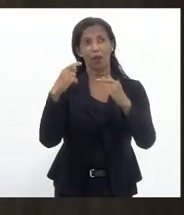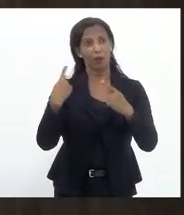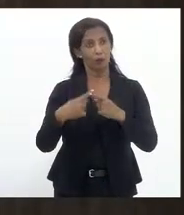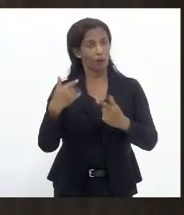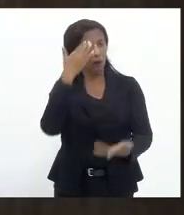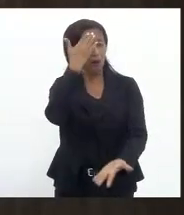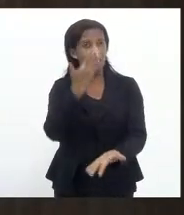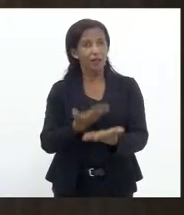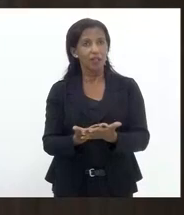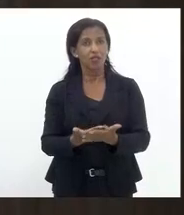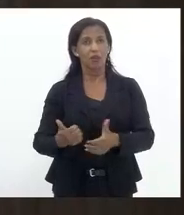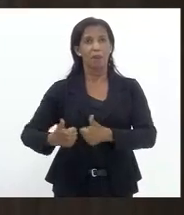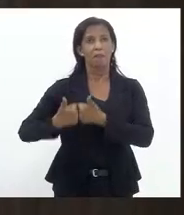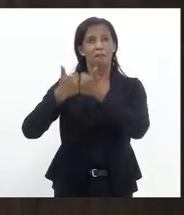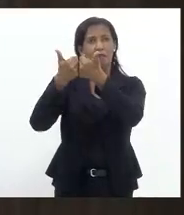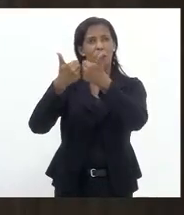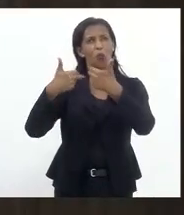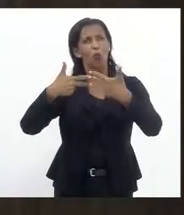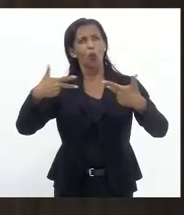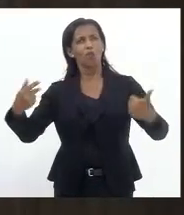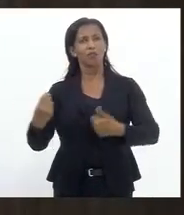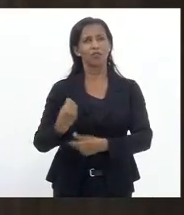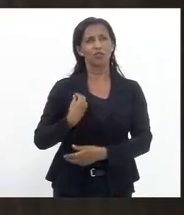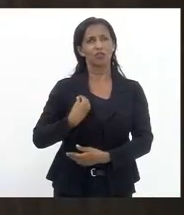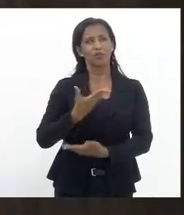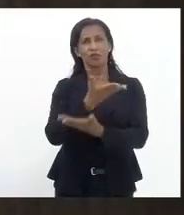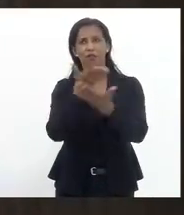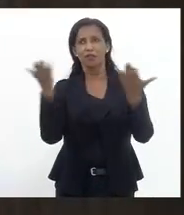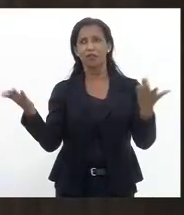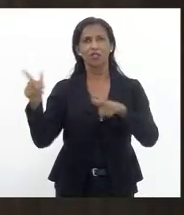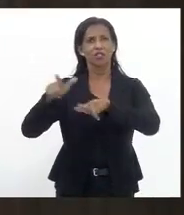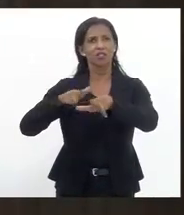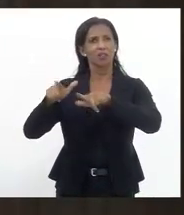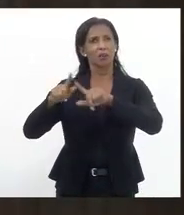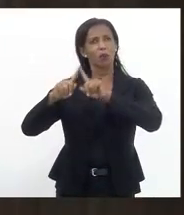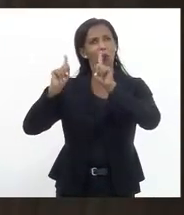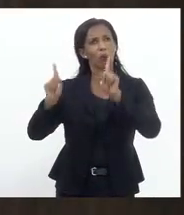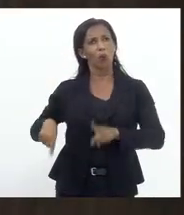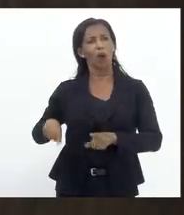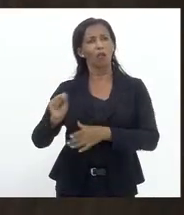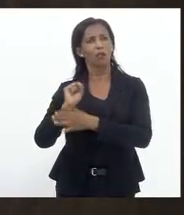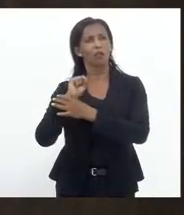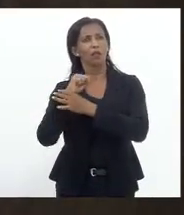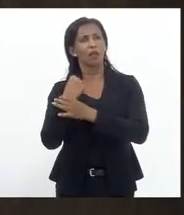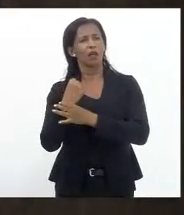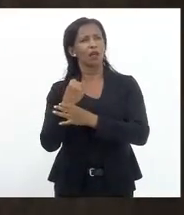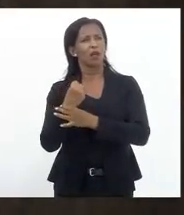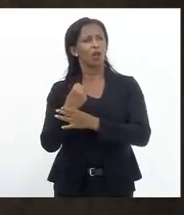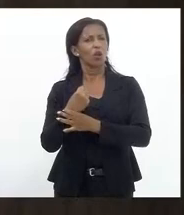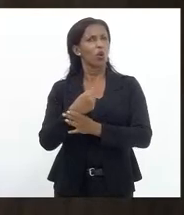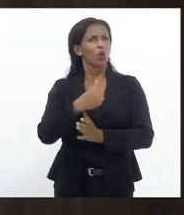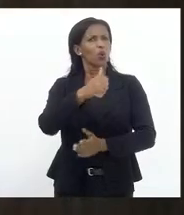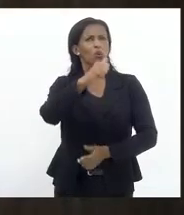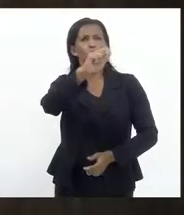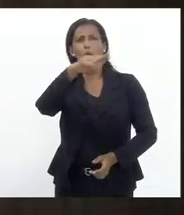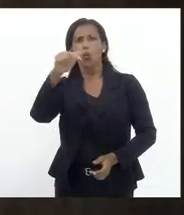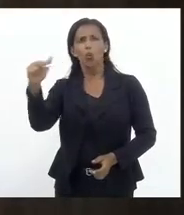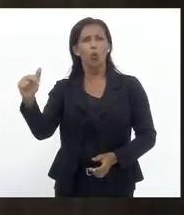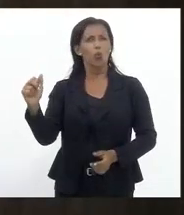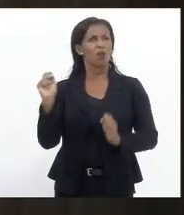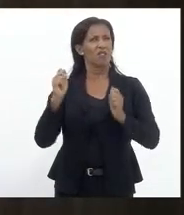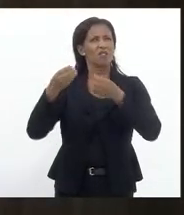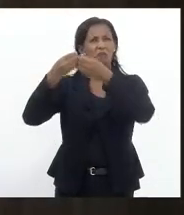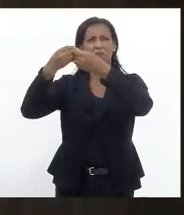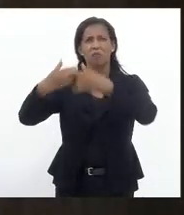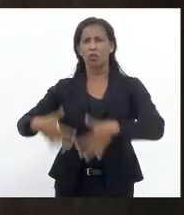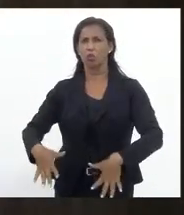acredito que melhorar a qualidade de vida dos servidores públicos da área de segurança jamais poderá ser considerado um